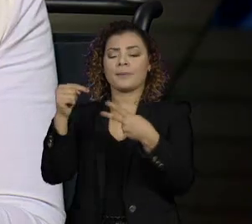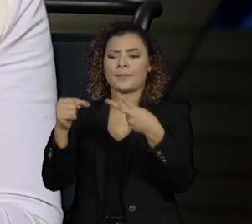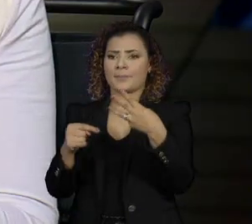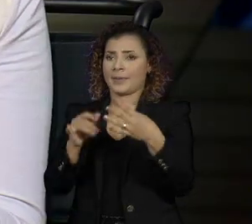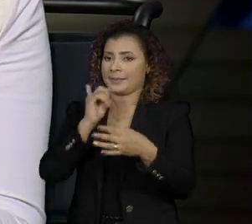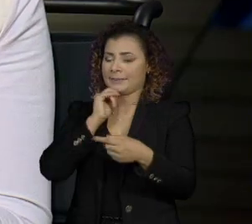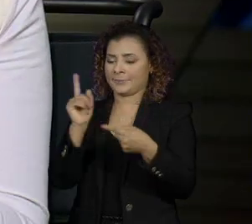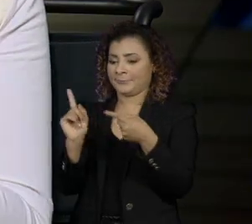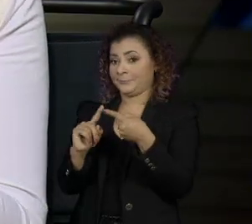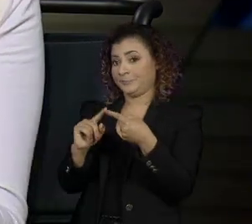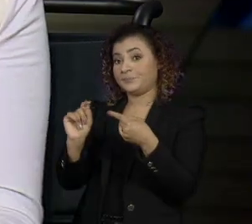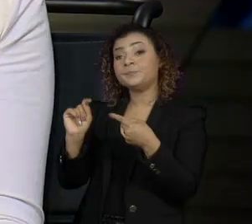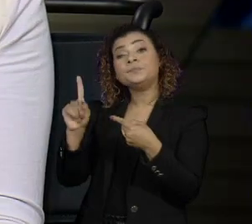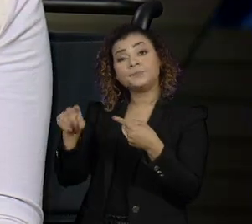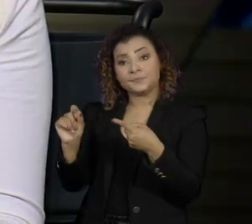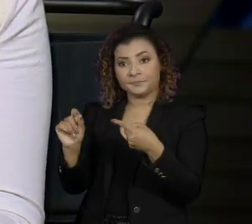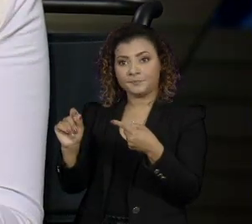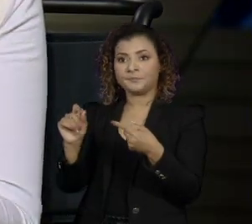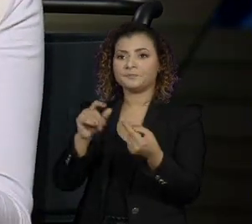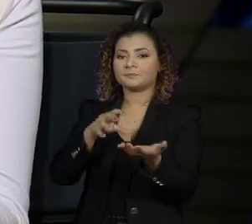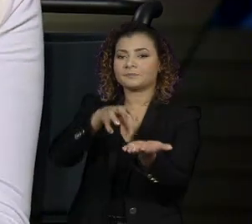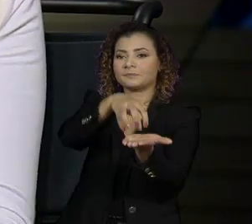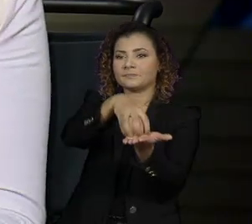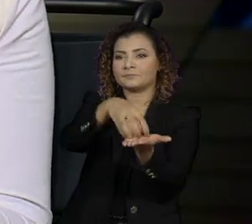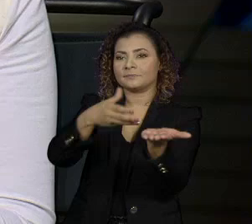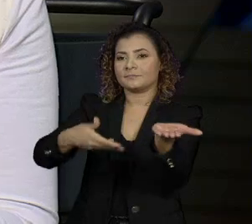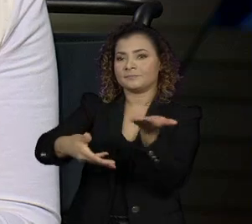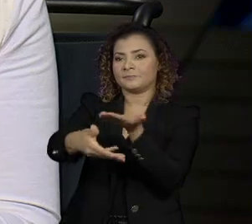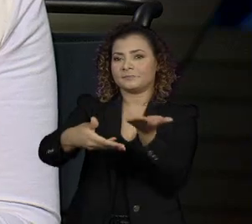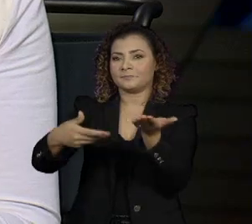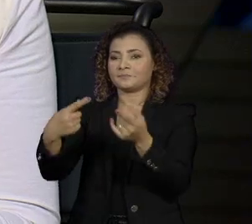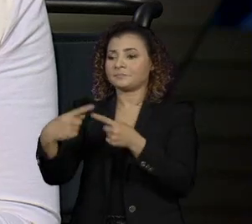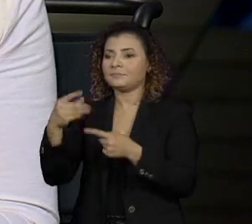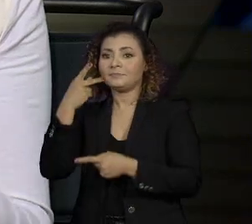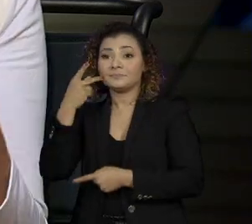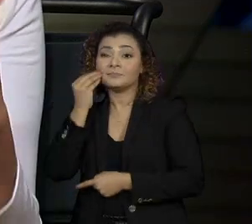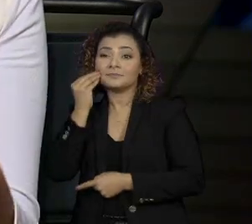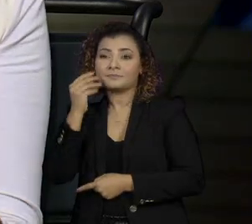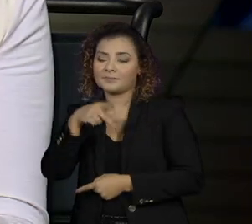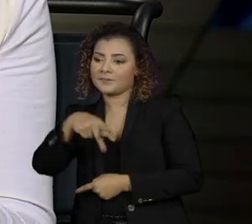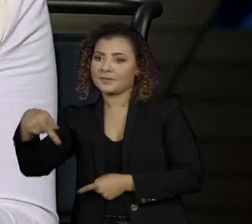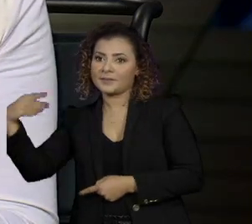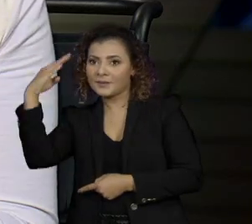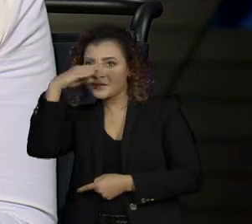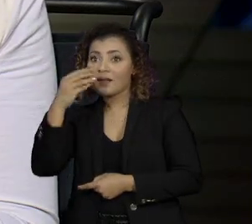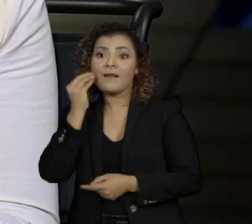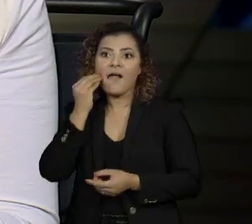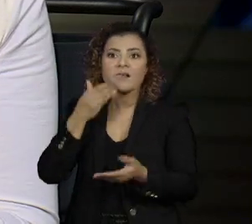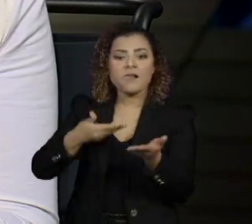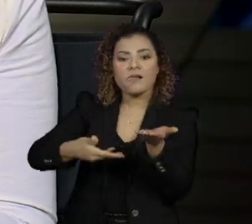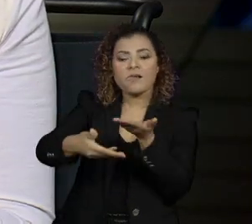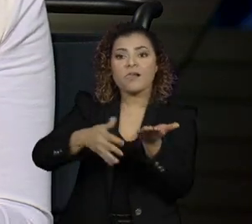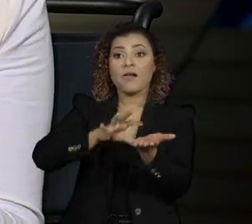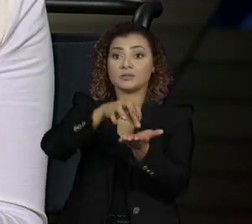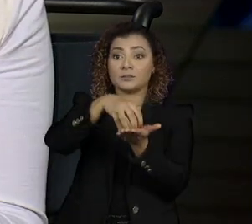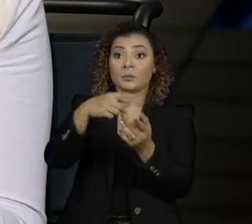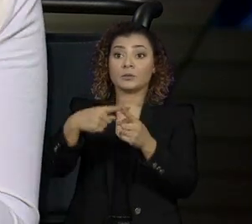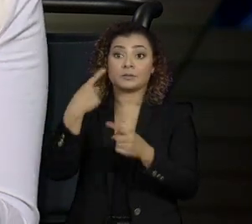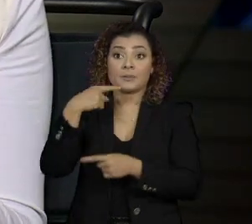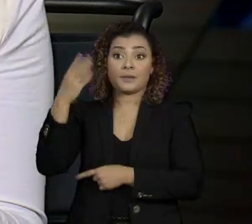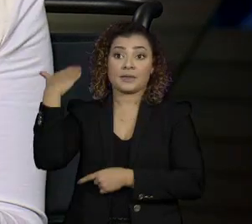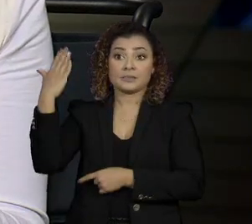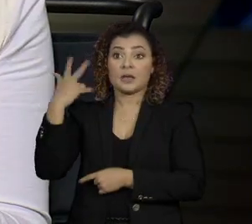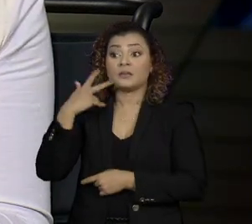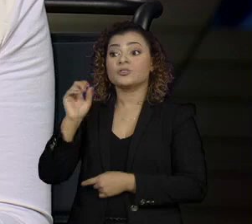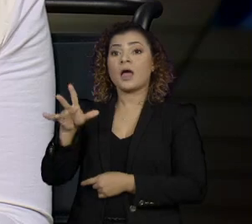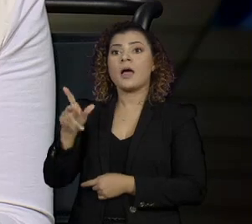um ingrediente que é dialogar com o Centrão, ele está perdendo espaço na base, o Centrão, semana passada, já colocou um sinal, um